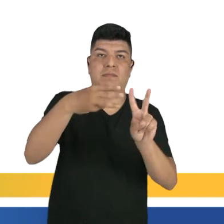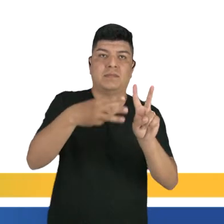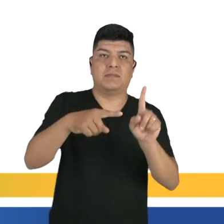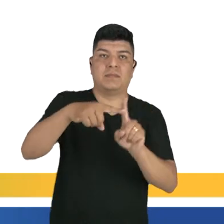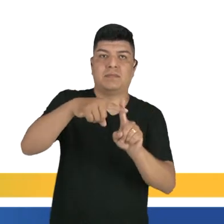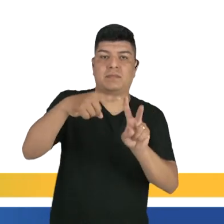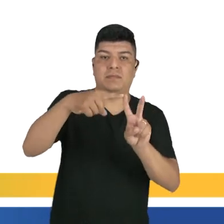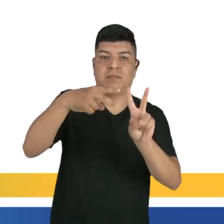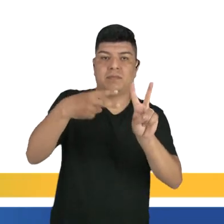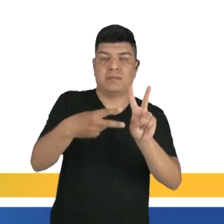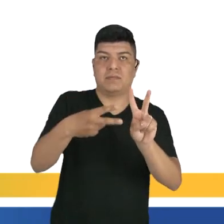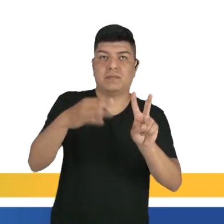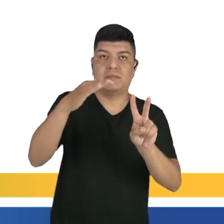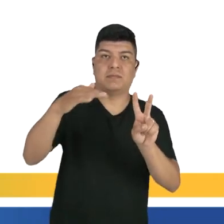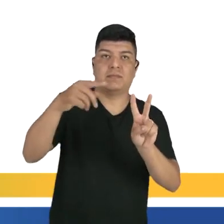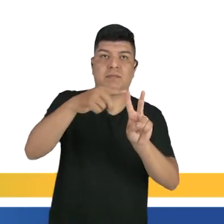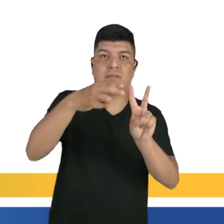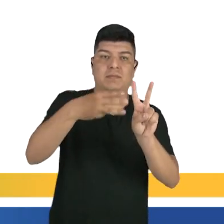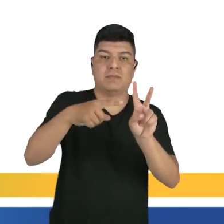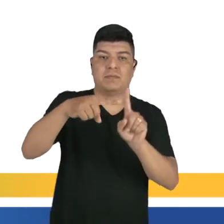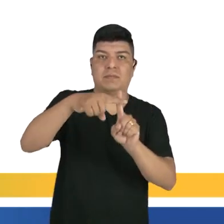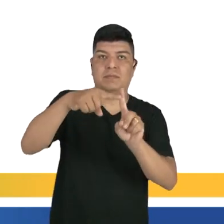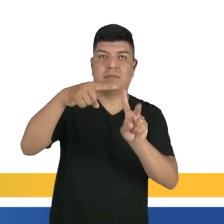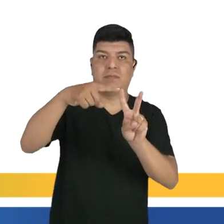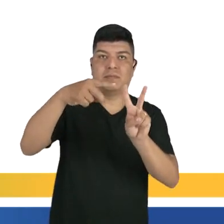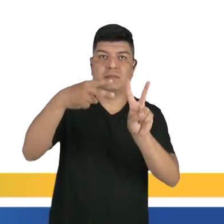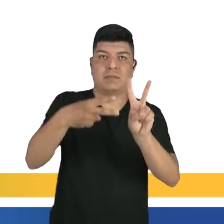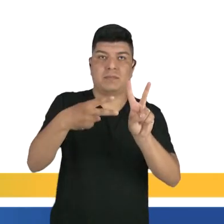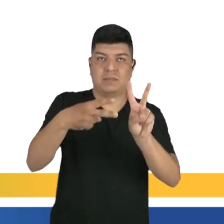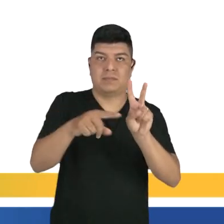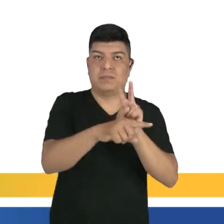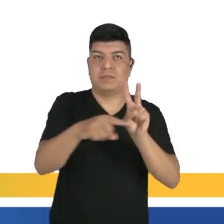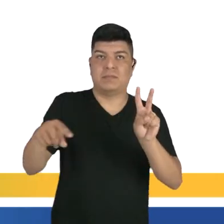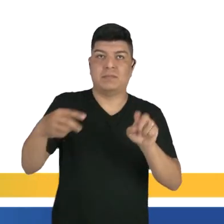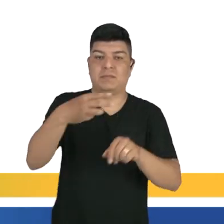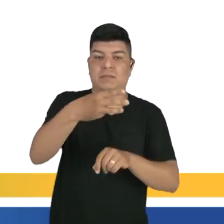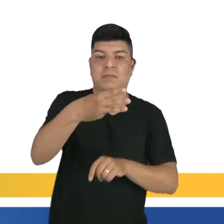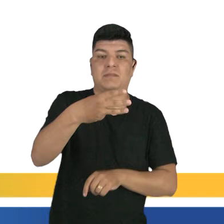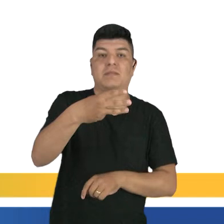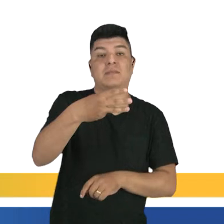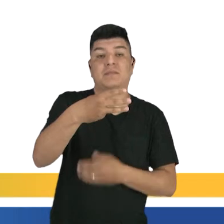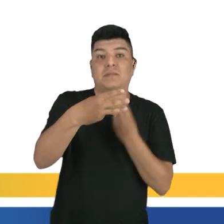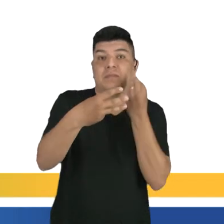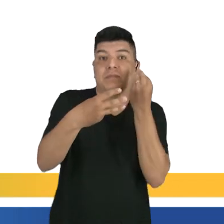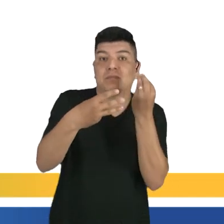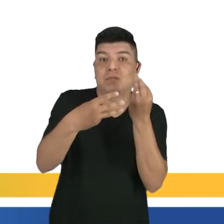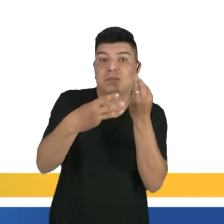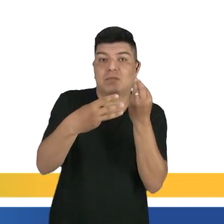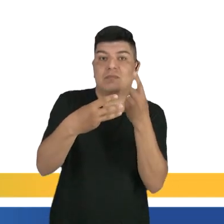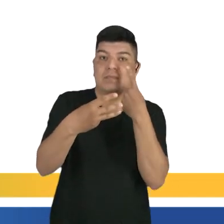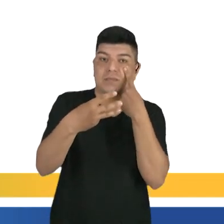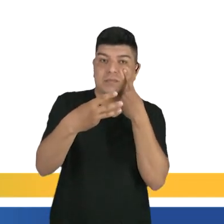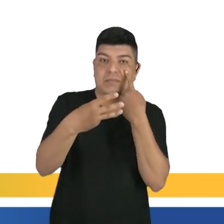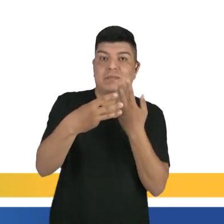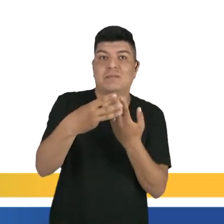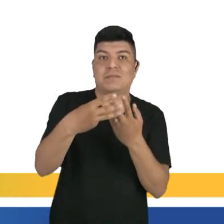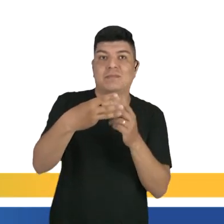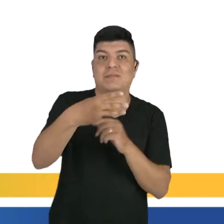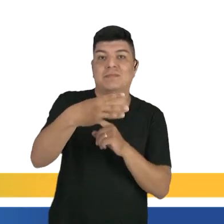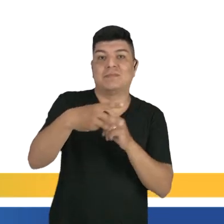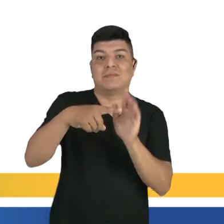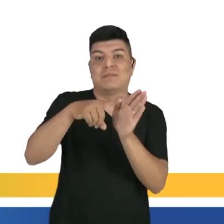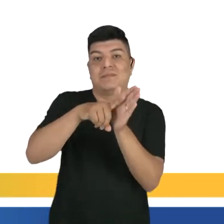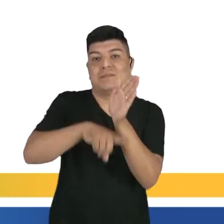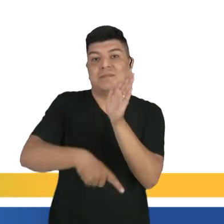2. Em cima fica a raiz de 3 mais a raiz de 2, né? E embaixo, olha o que acontece. 3